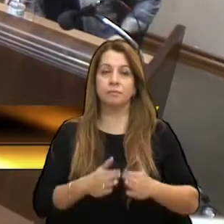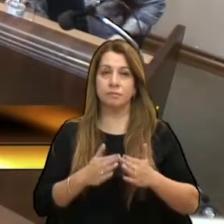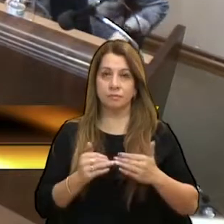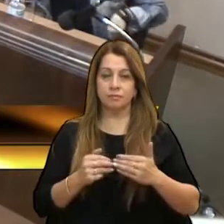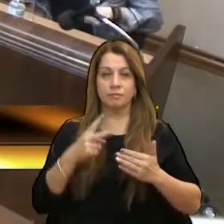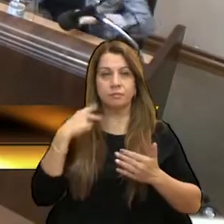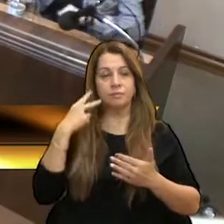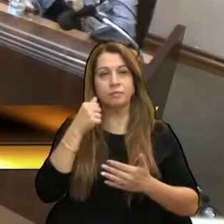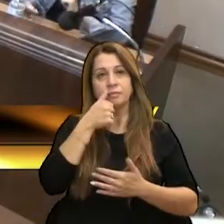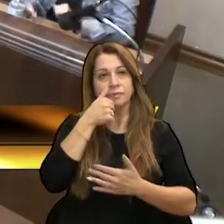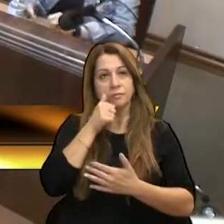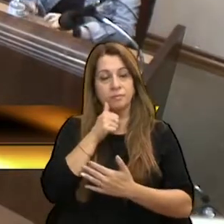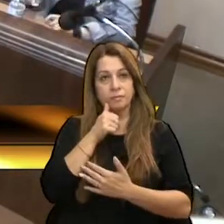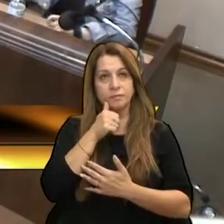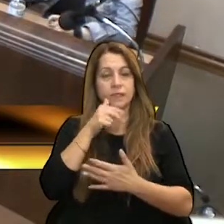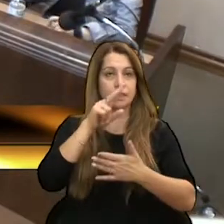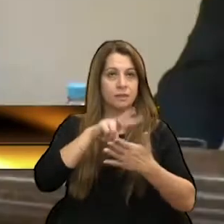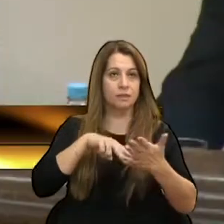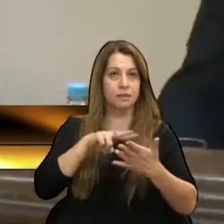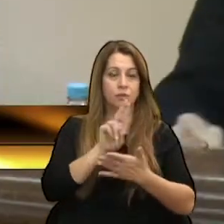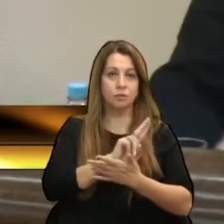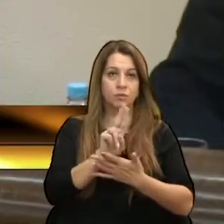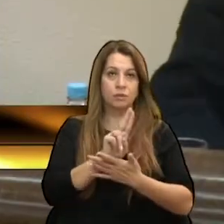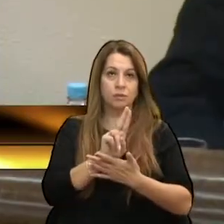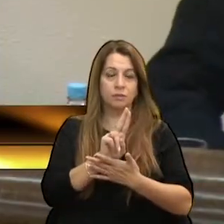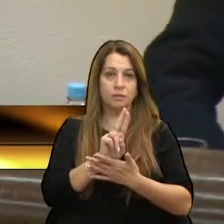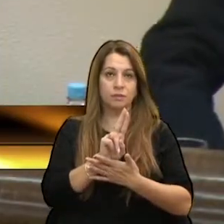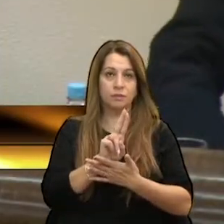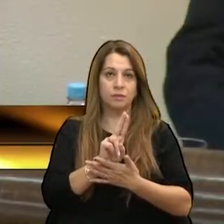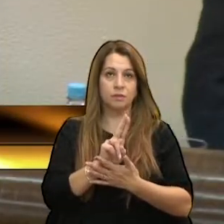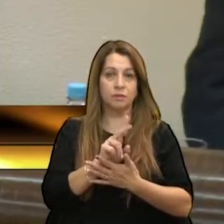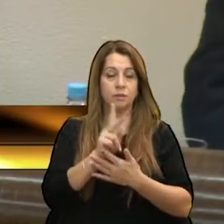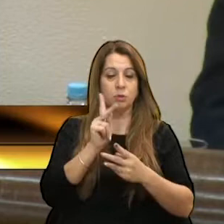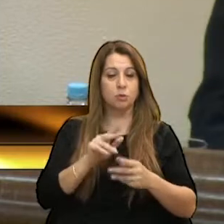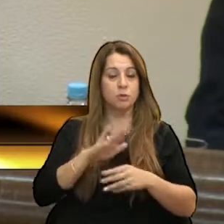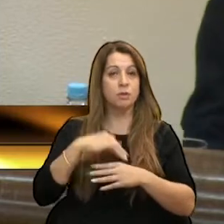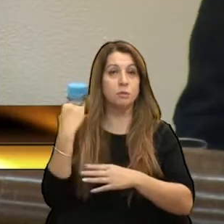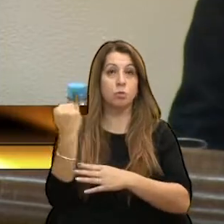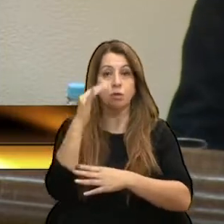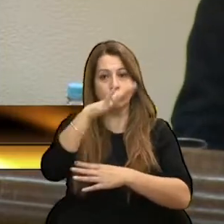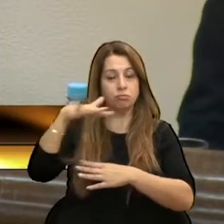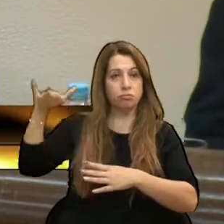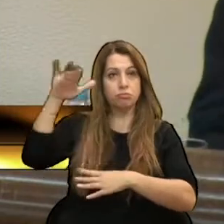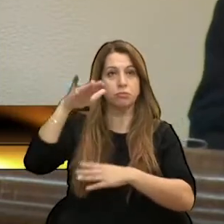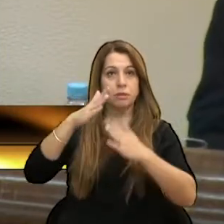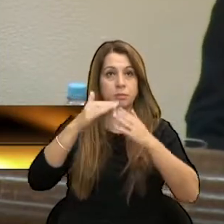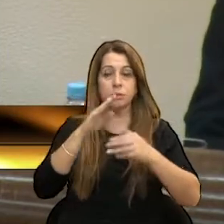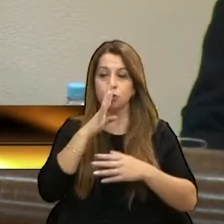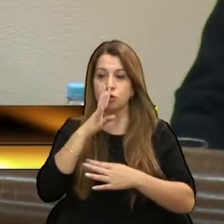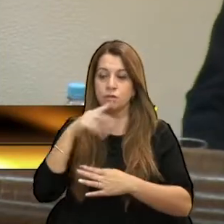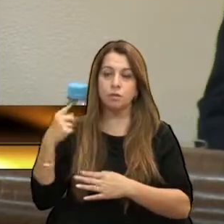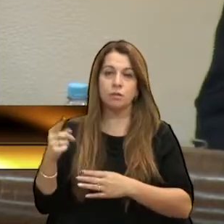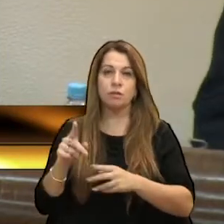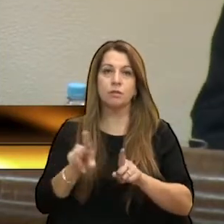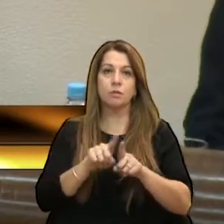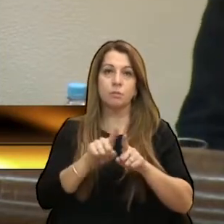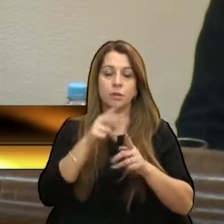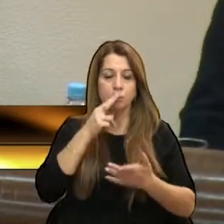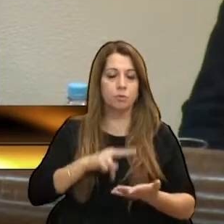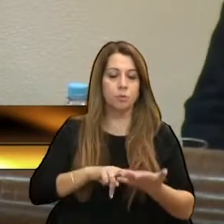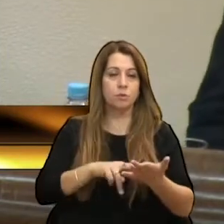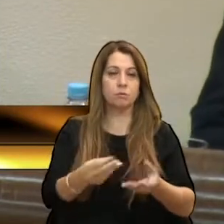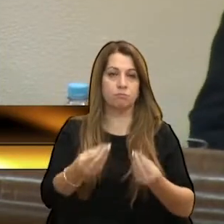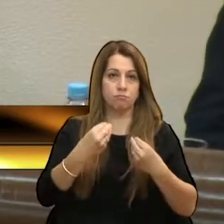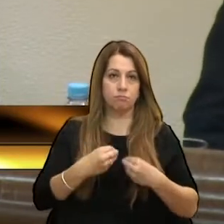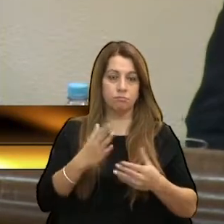Solicito à vereadora Paula Iores que leia a nominata das autoridades que nos prestigiam nessa sessão solene, bem como as